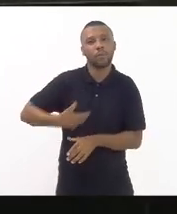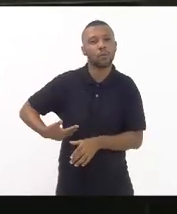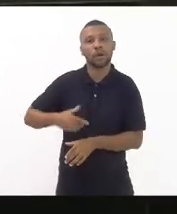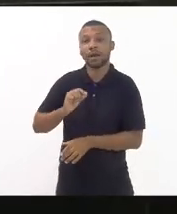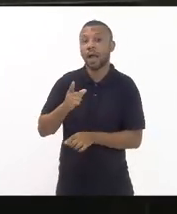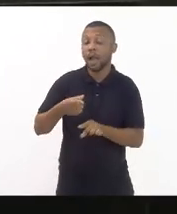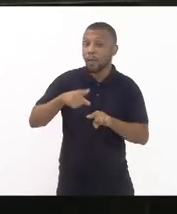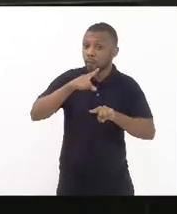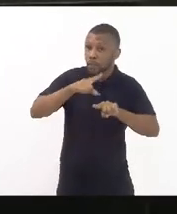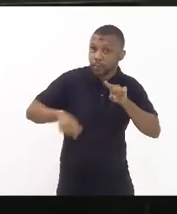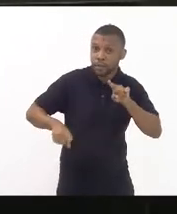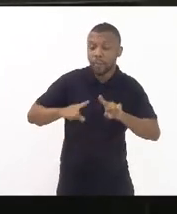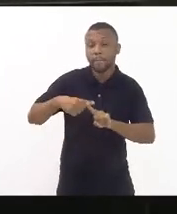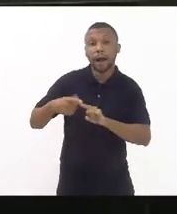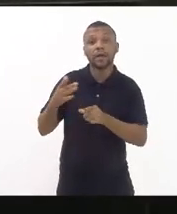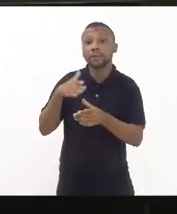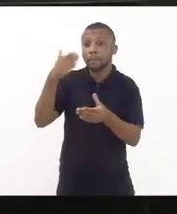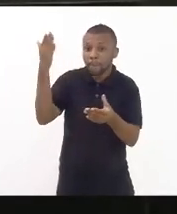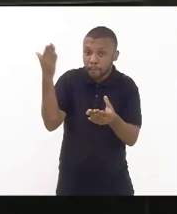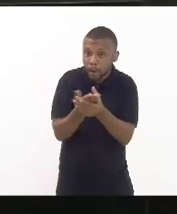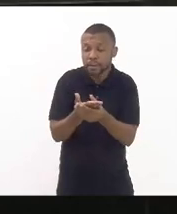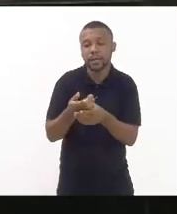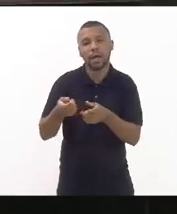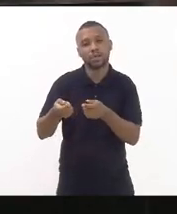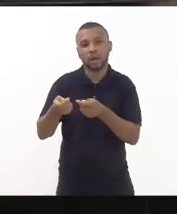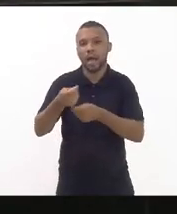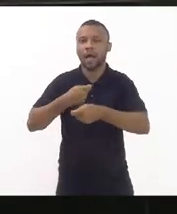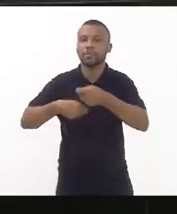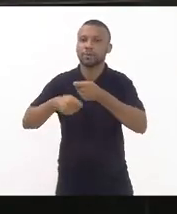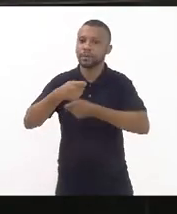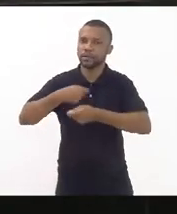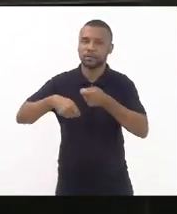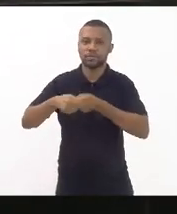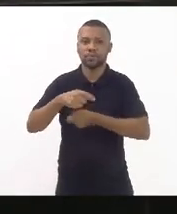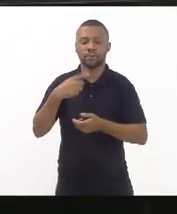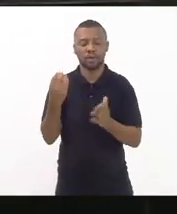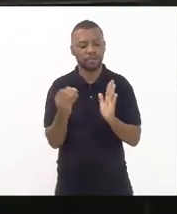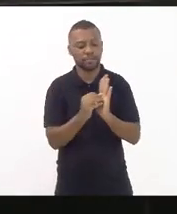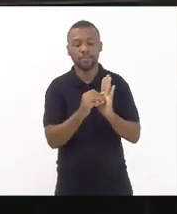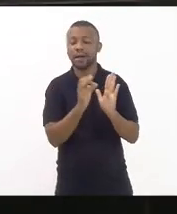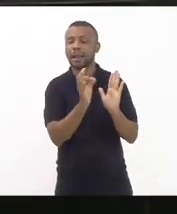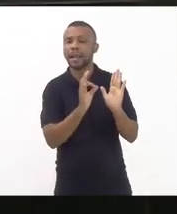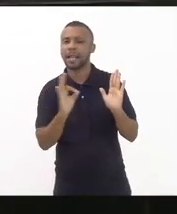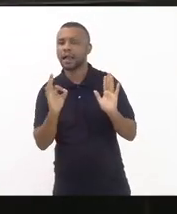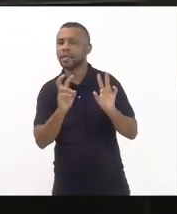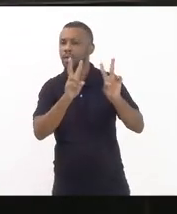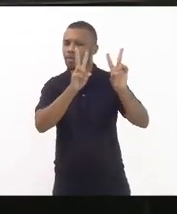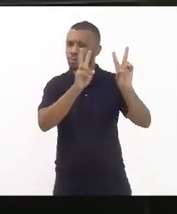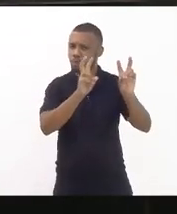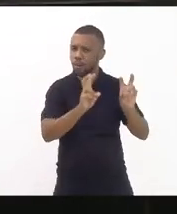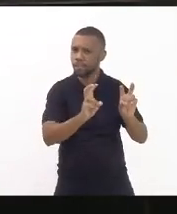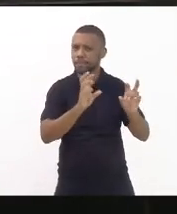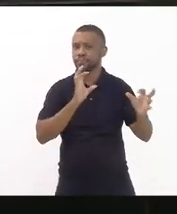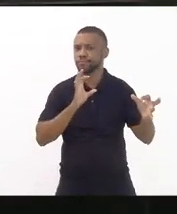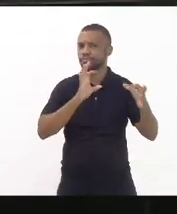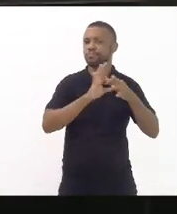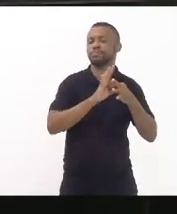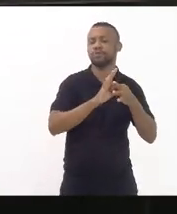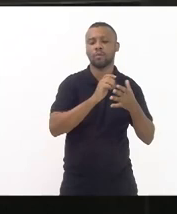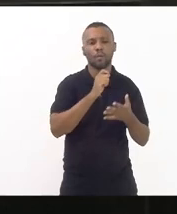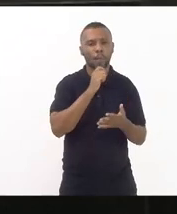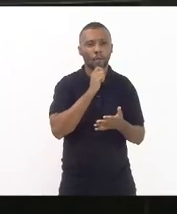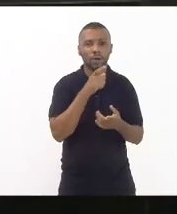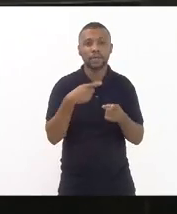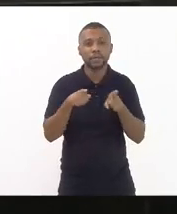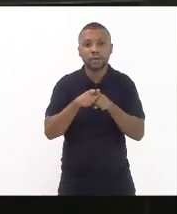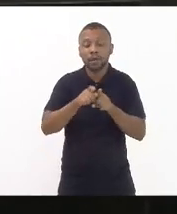e processos disciplinares. Não vimos nada com relação a isso. Outra coisa, senhor presidente, Conselho